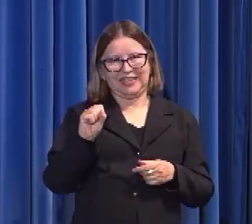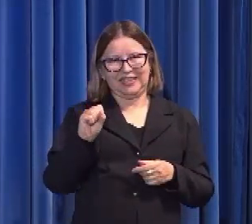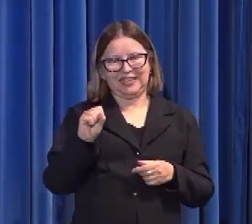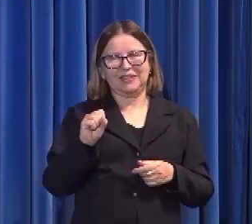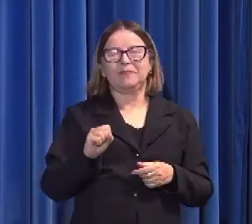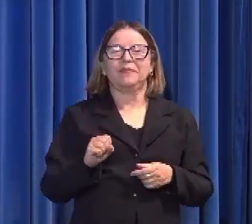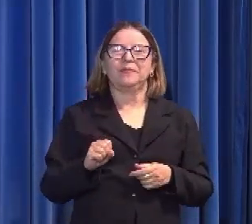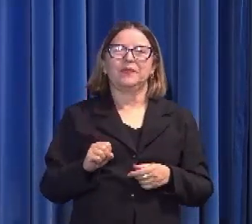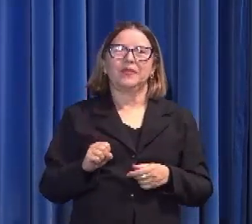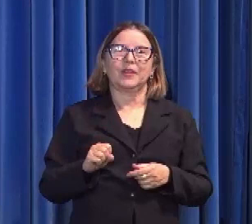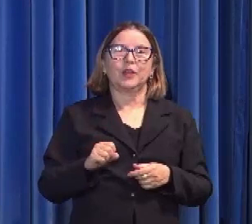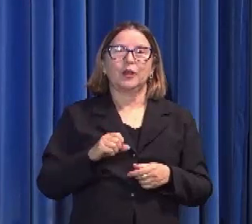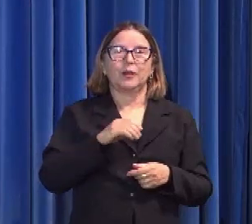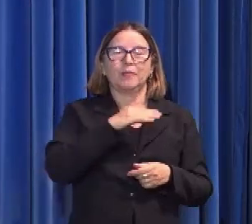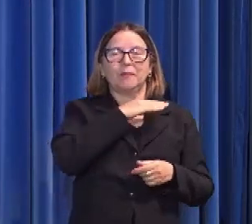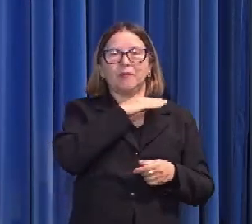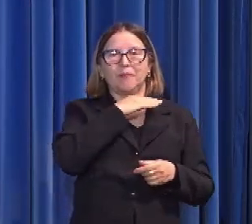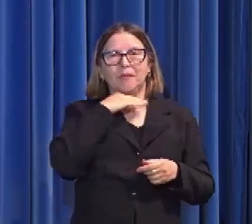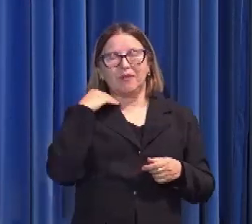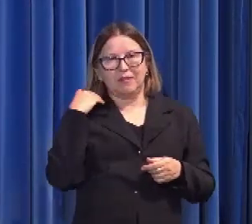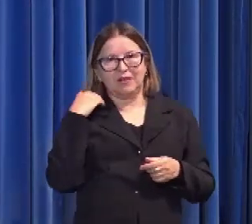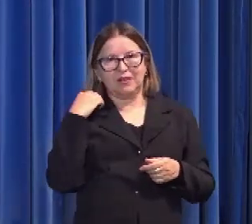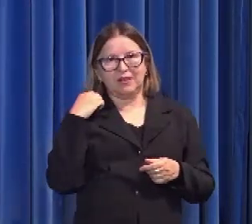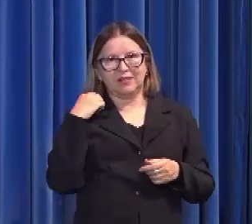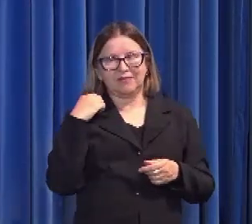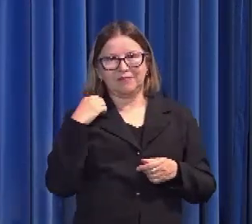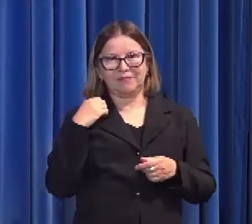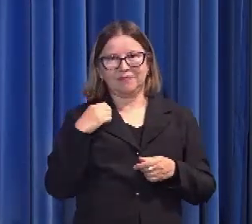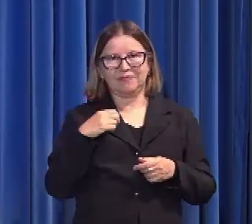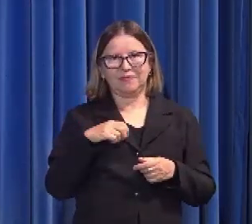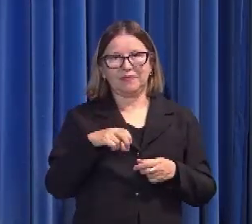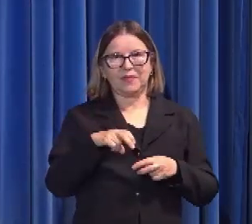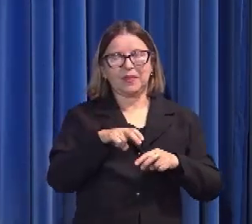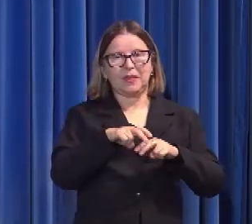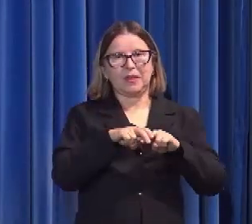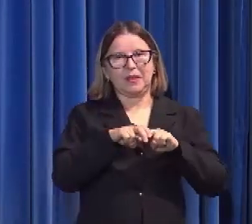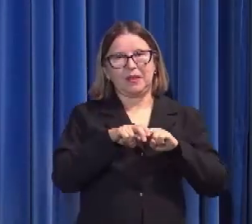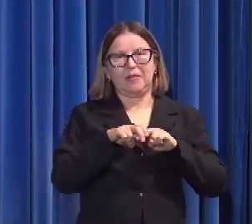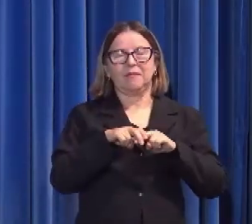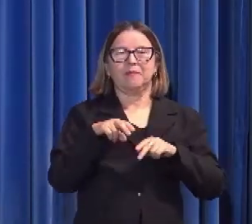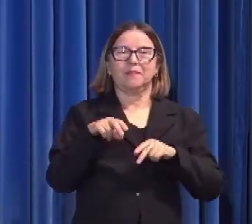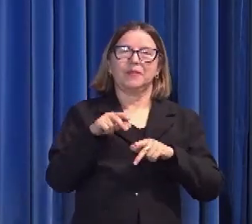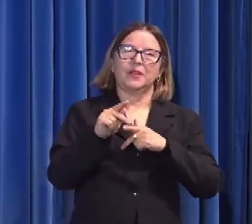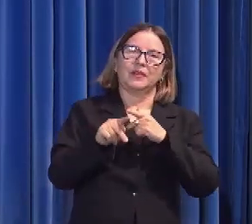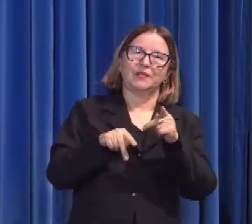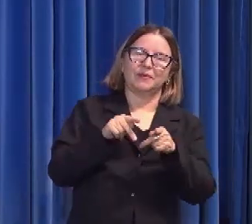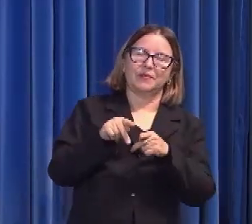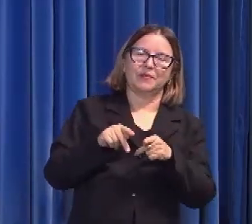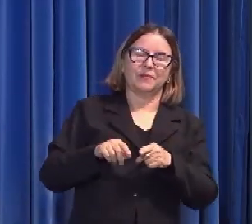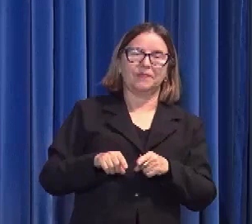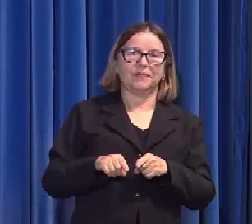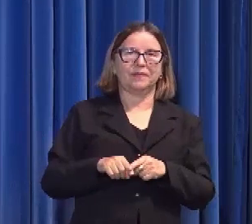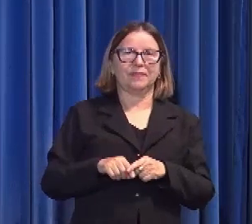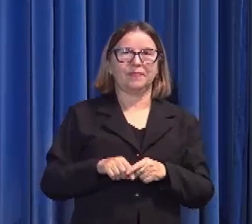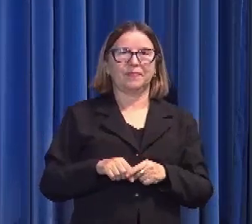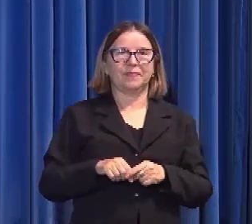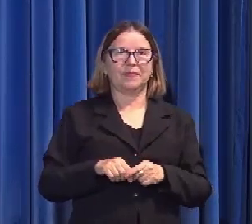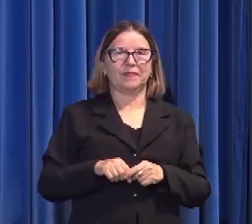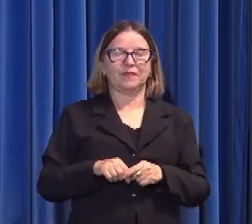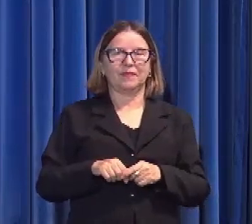Amar é simplesmente a única alternativa é